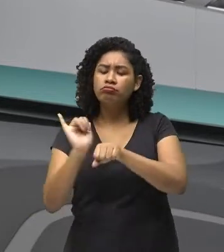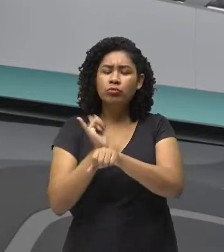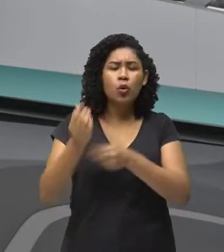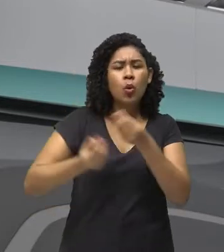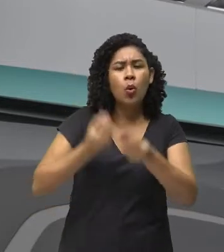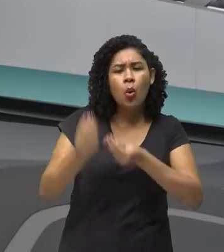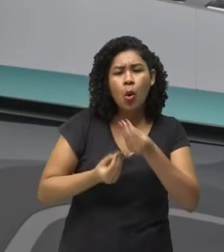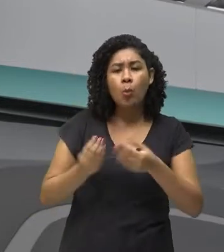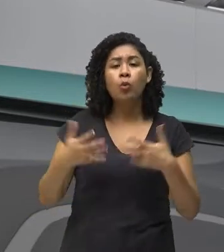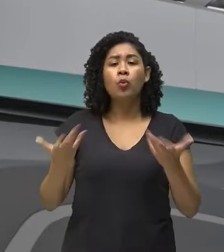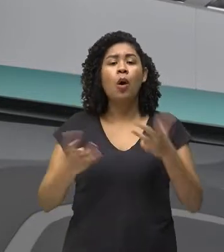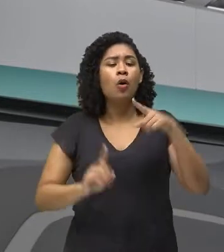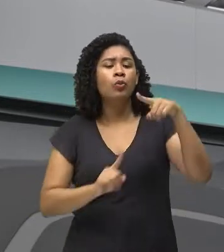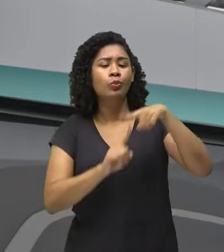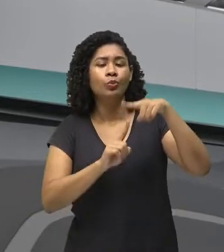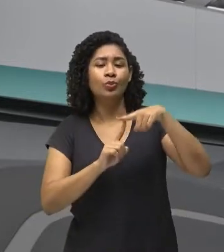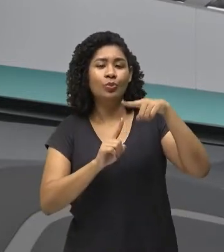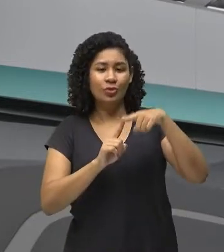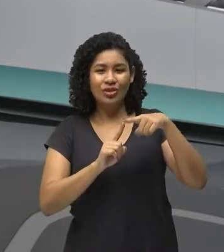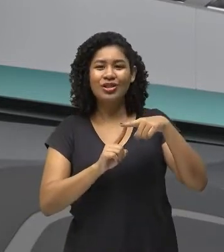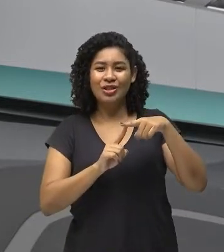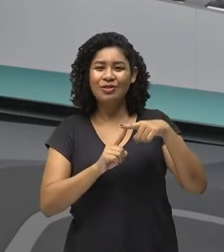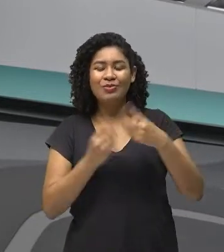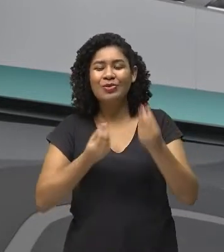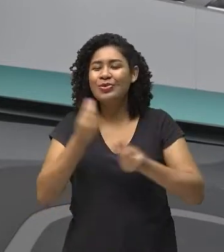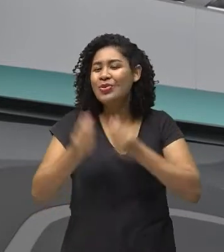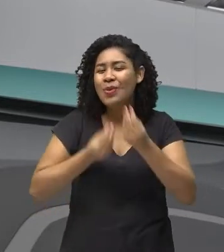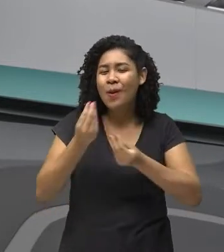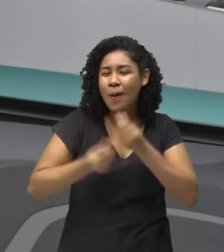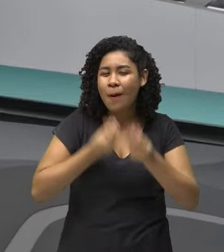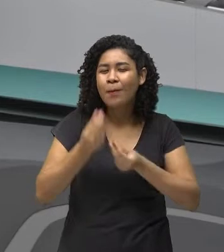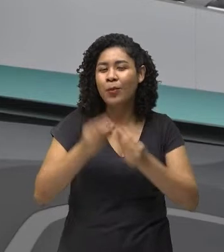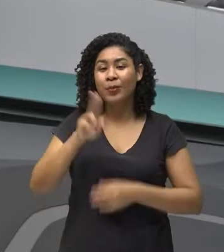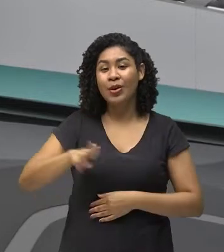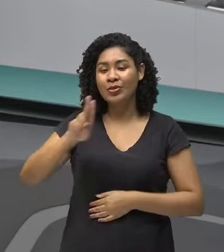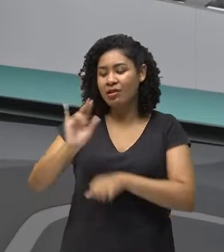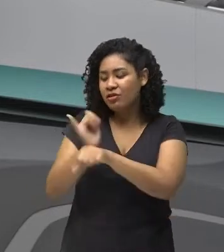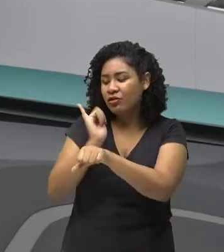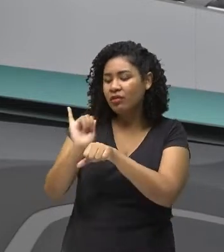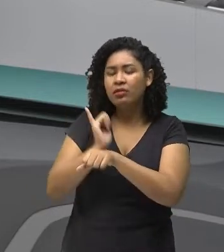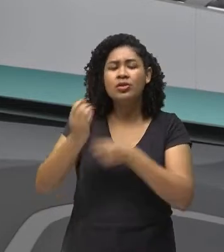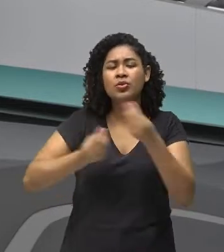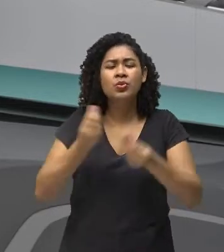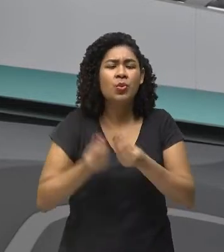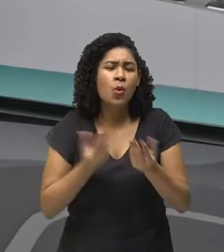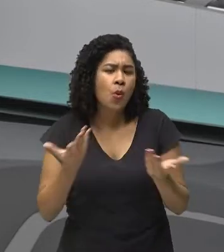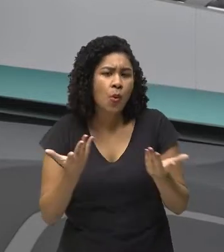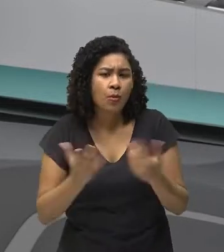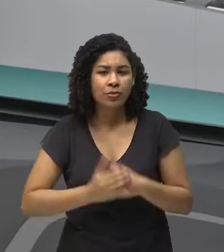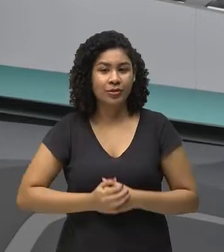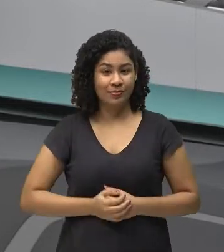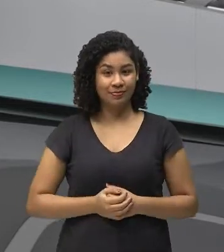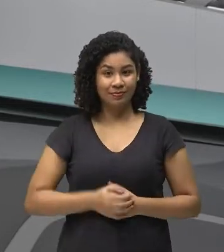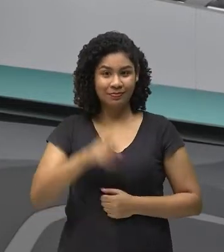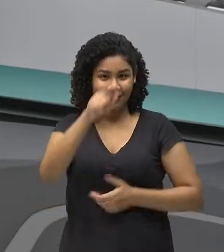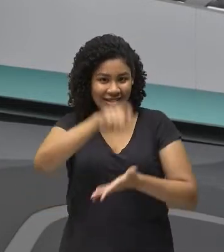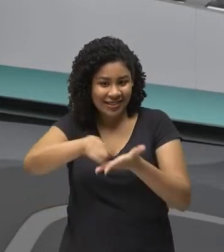tipo de atividades, né, atitudes a gente utiliza para usar essa estratégia de leitura? Então, estou anotando aí,